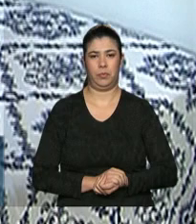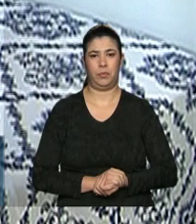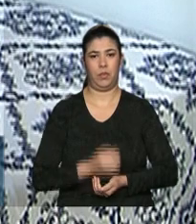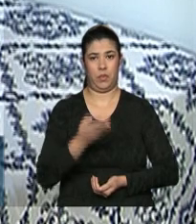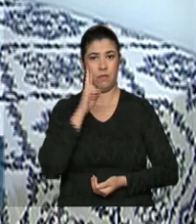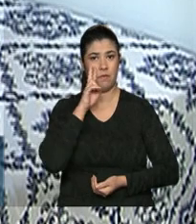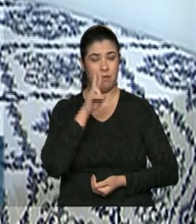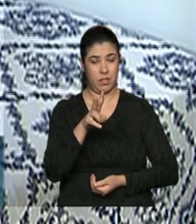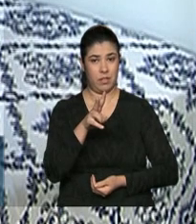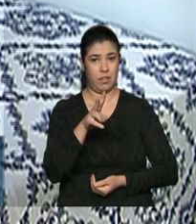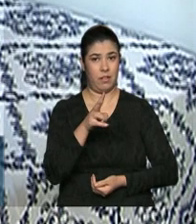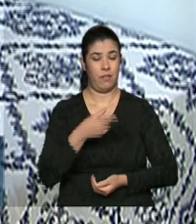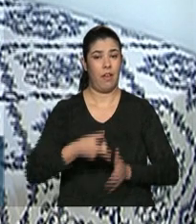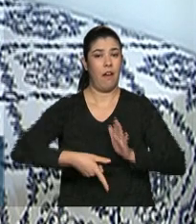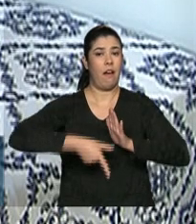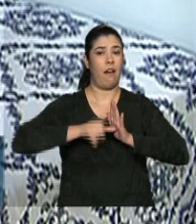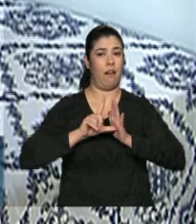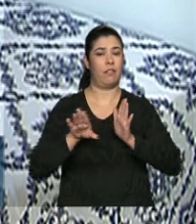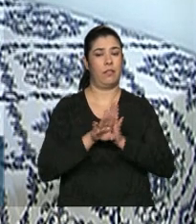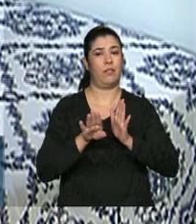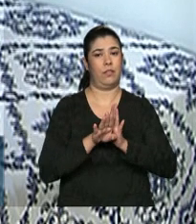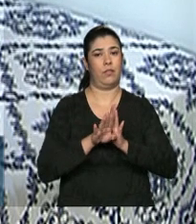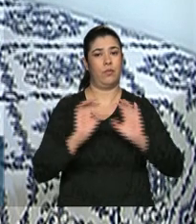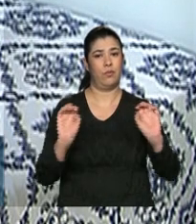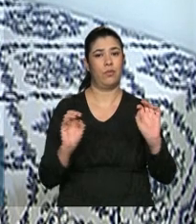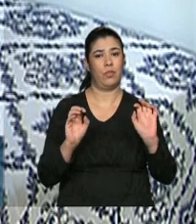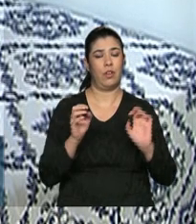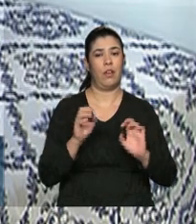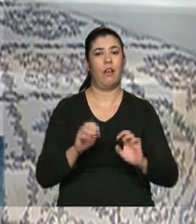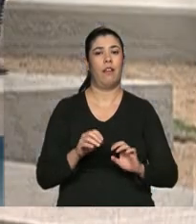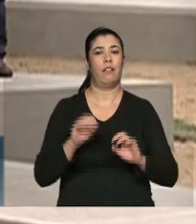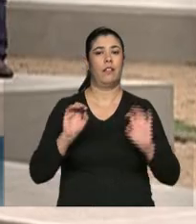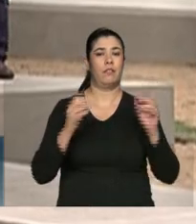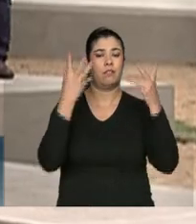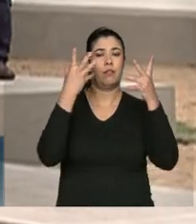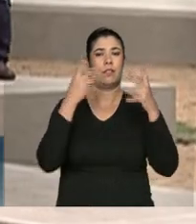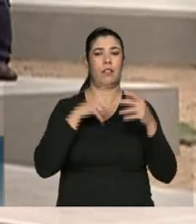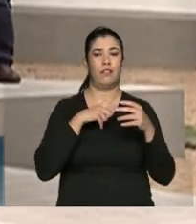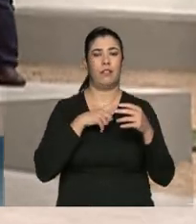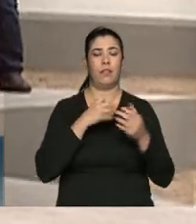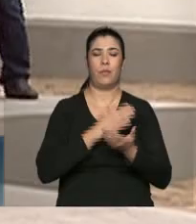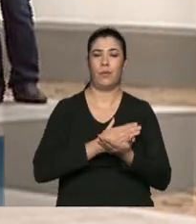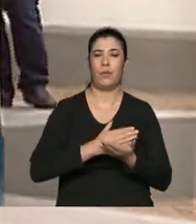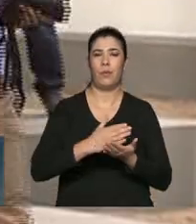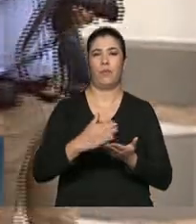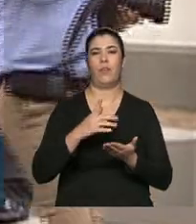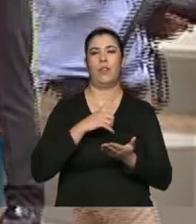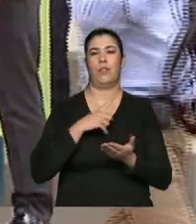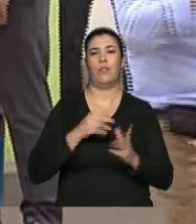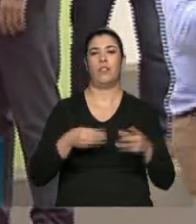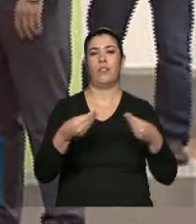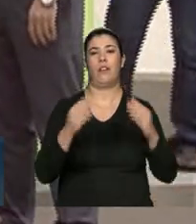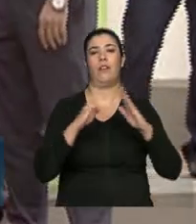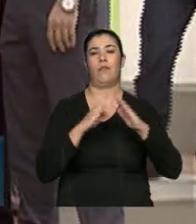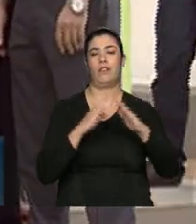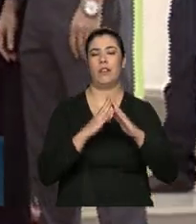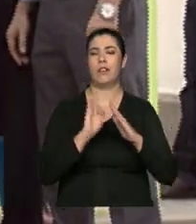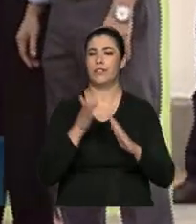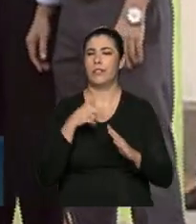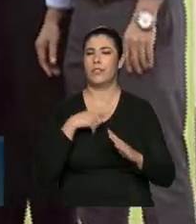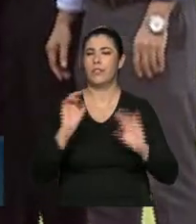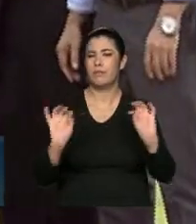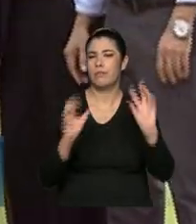Essas são imagens que foram feitas antes do início do evento de uma das moradias que vão ser entregues daqui a pouquinho